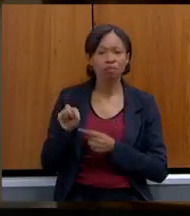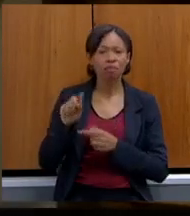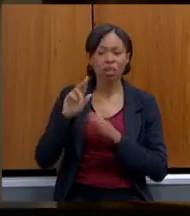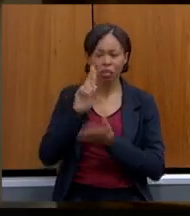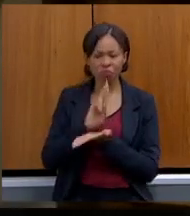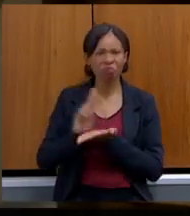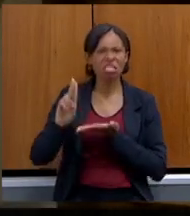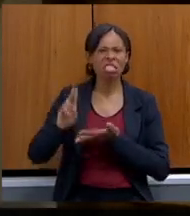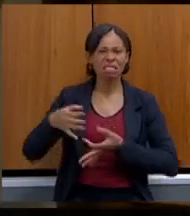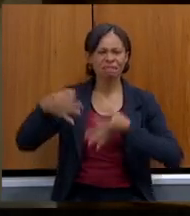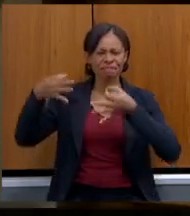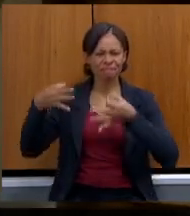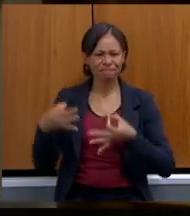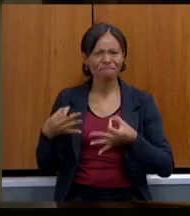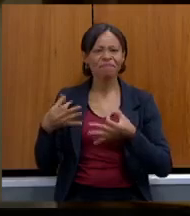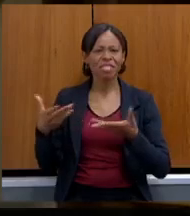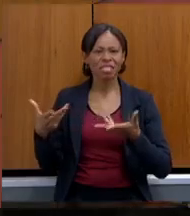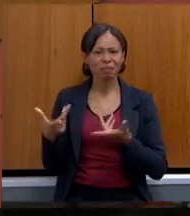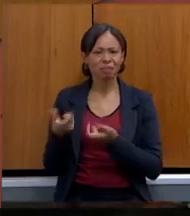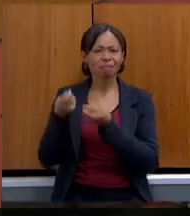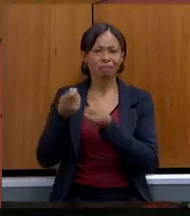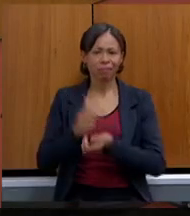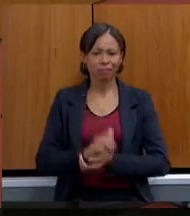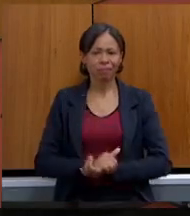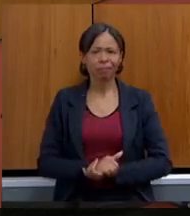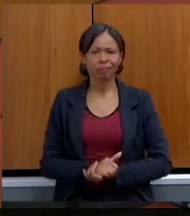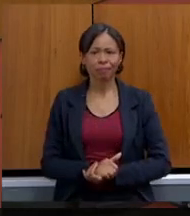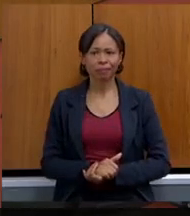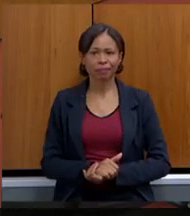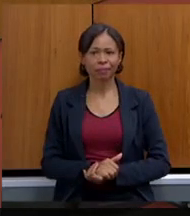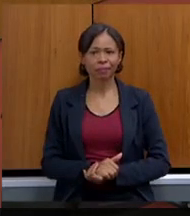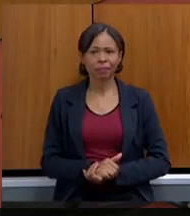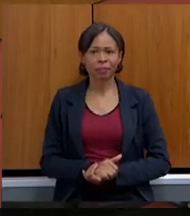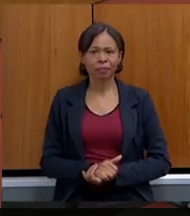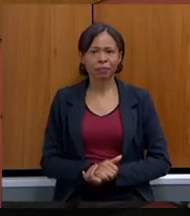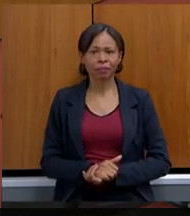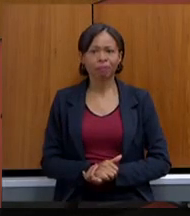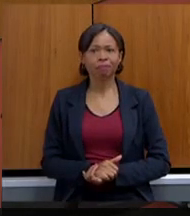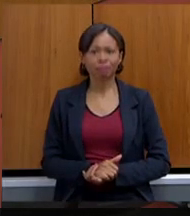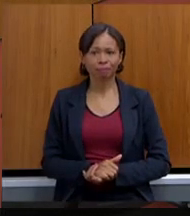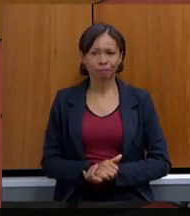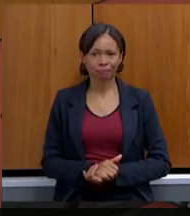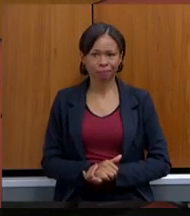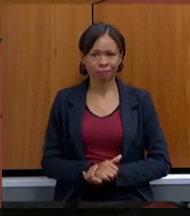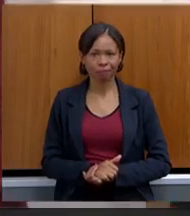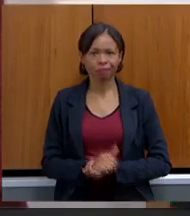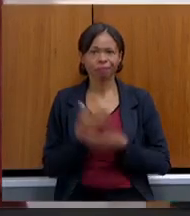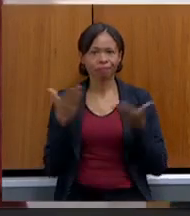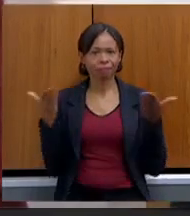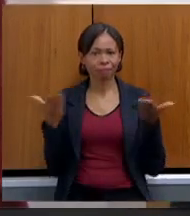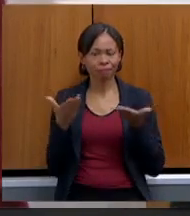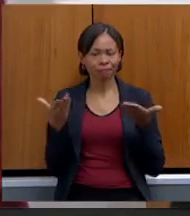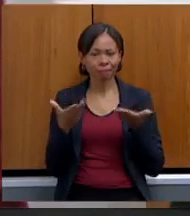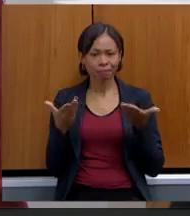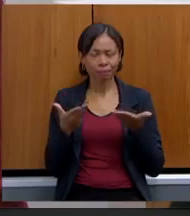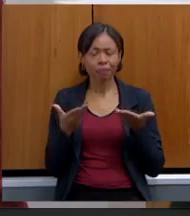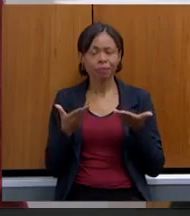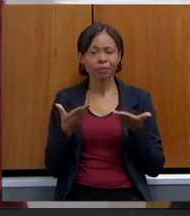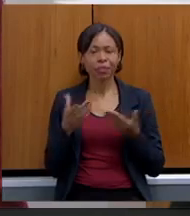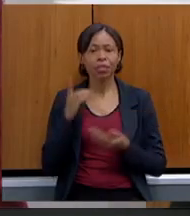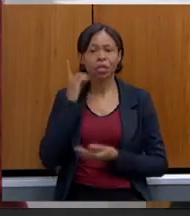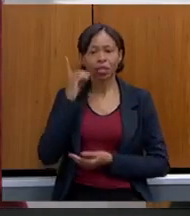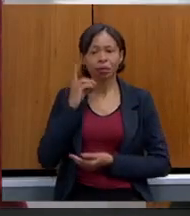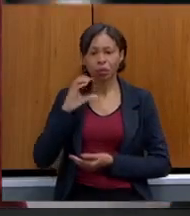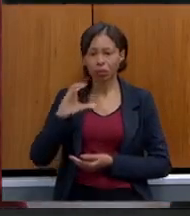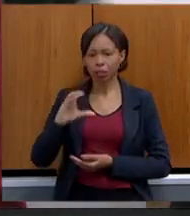cumpra o seu papel muito obrigado G1 bom obrigada Deputado passa agora para as considerações de um deputado